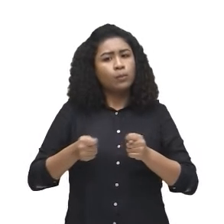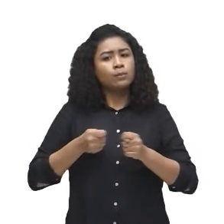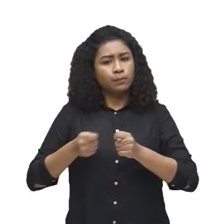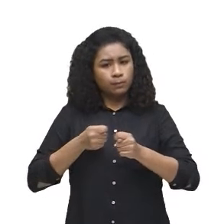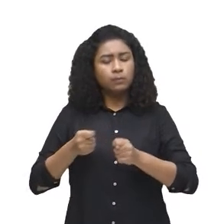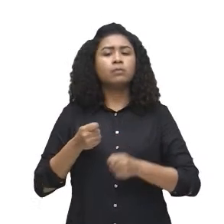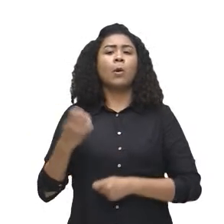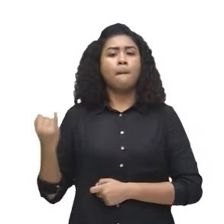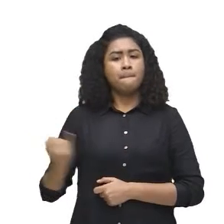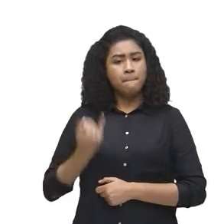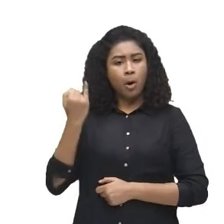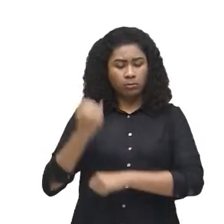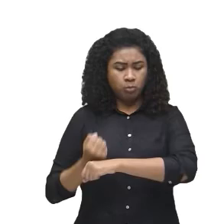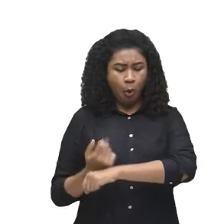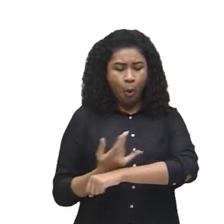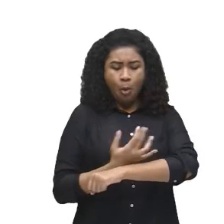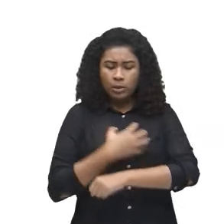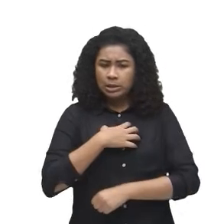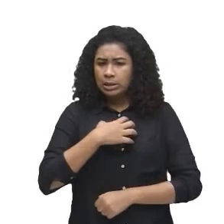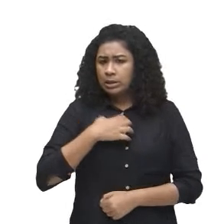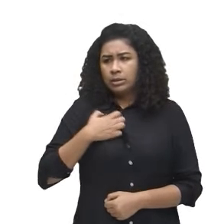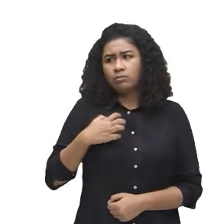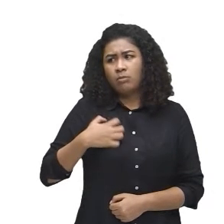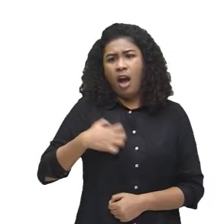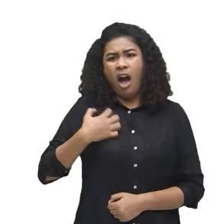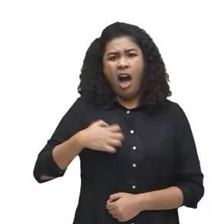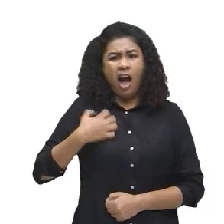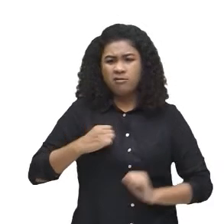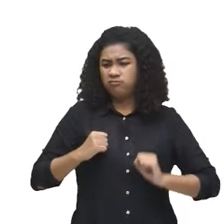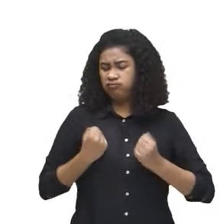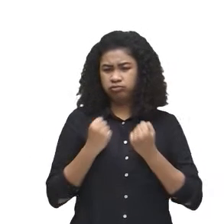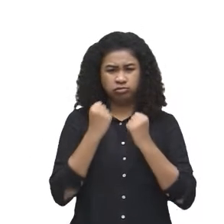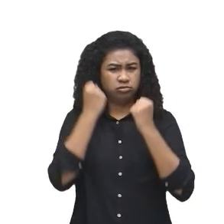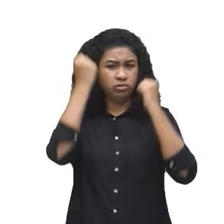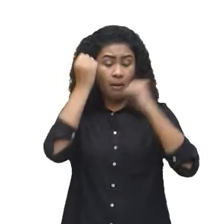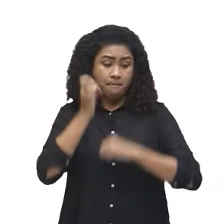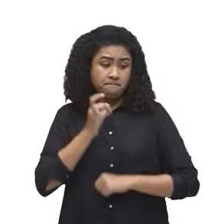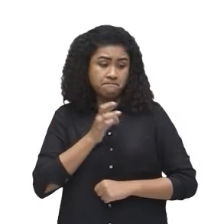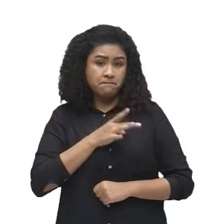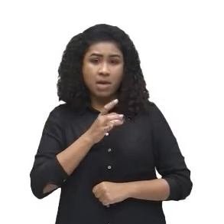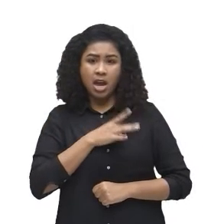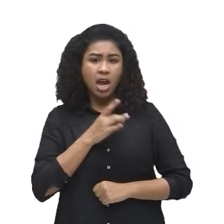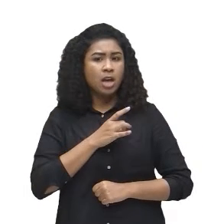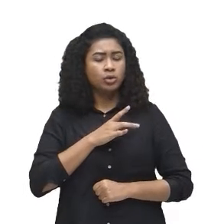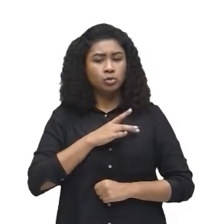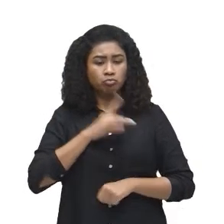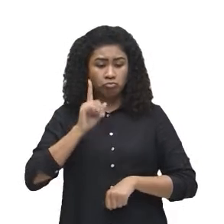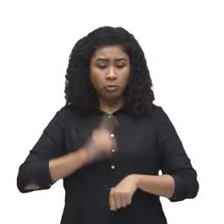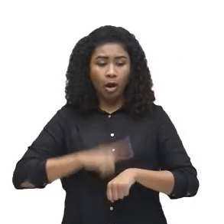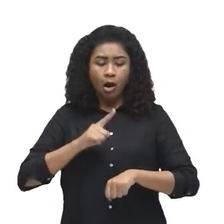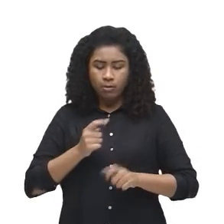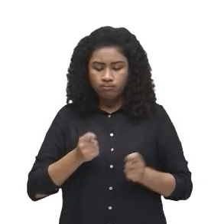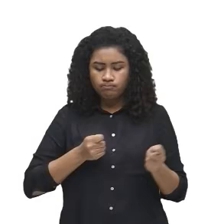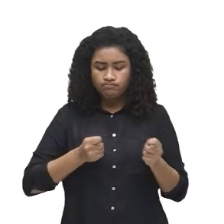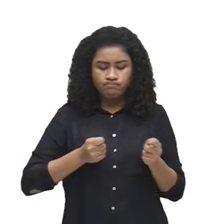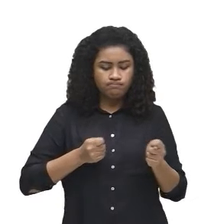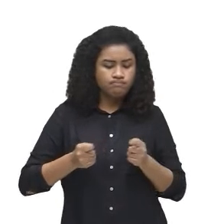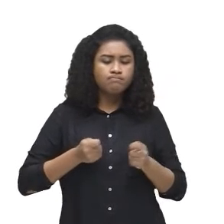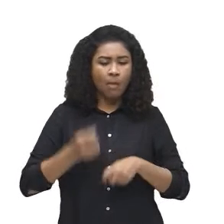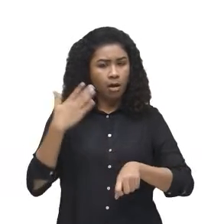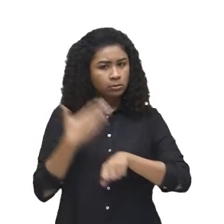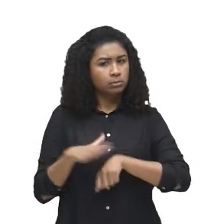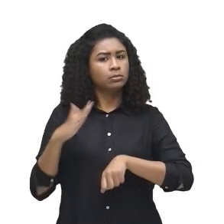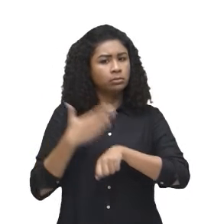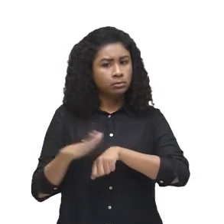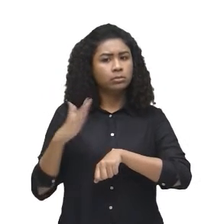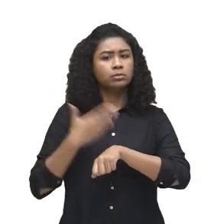controlar suas emoções, raiva, medo, isso também você aprende praticando as lutas, ok? Então vejam só